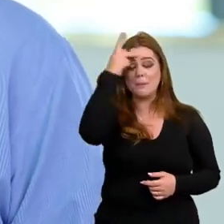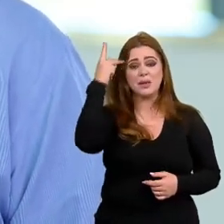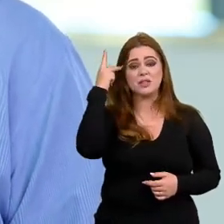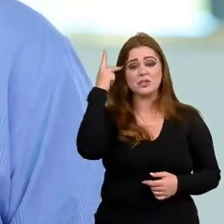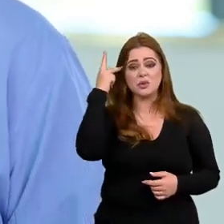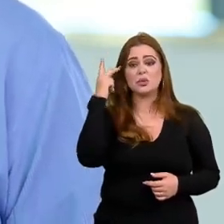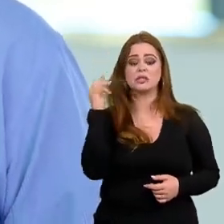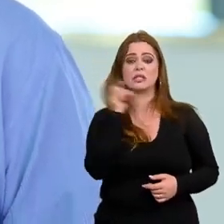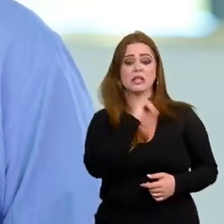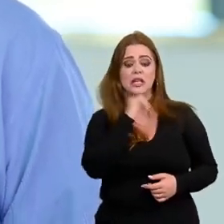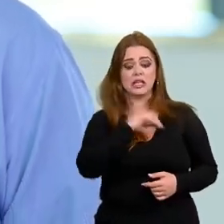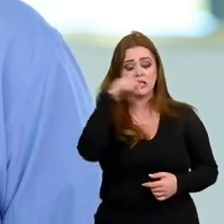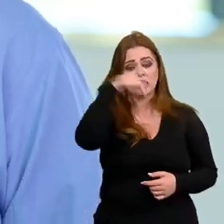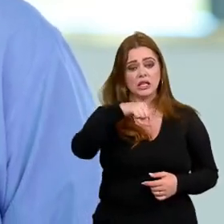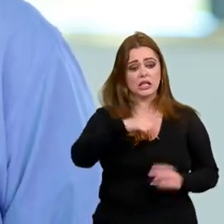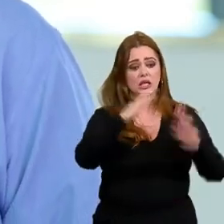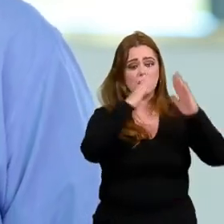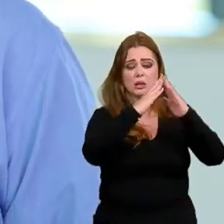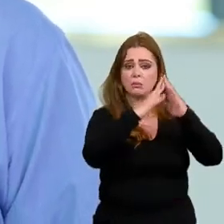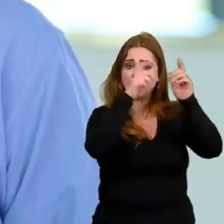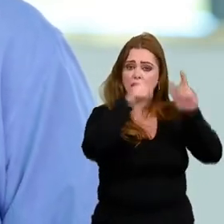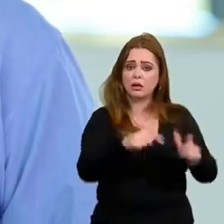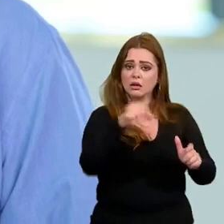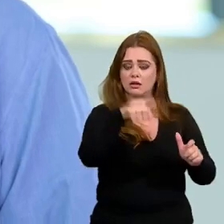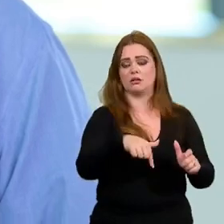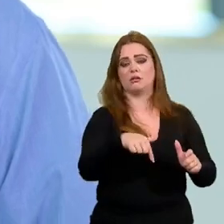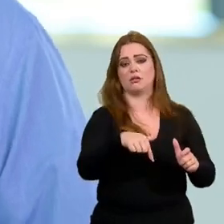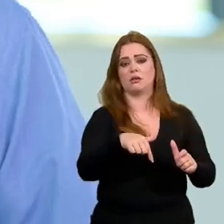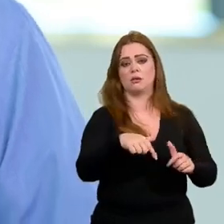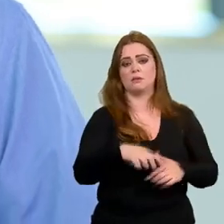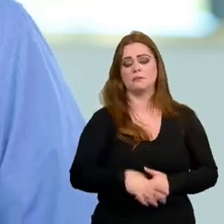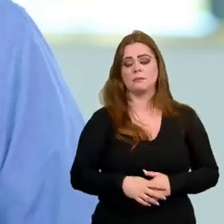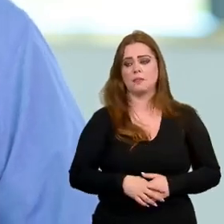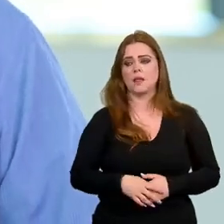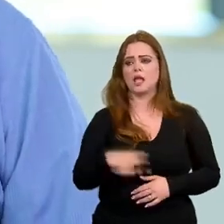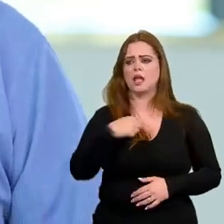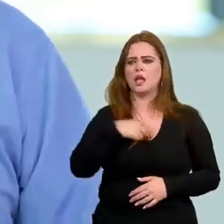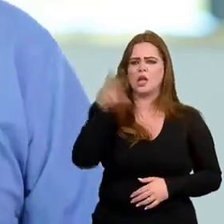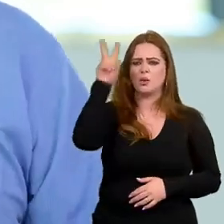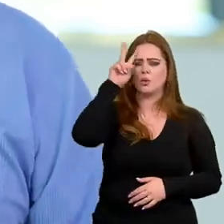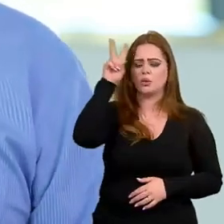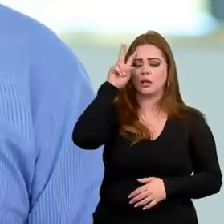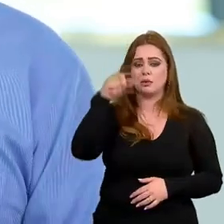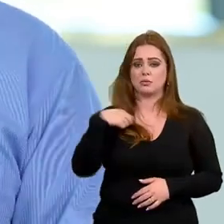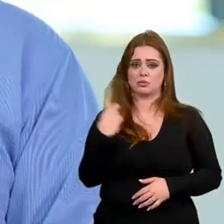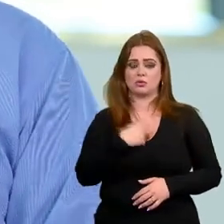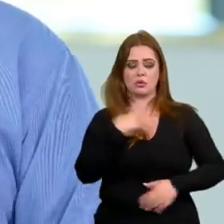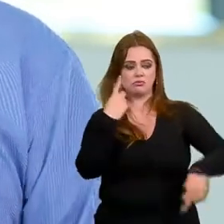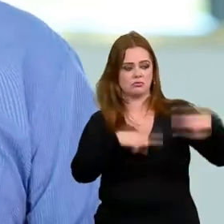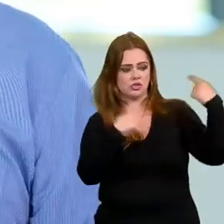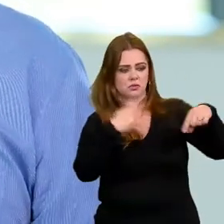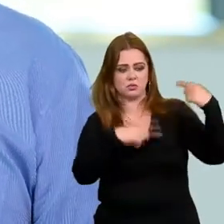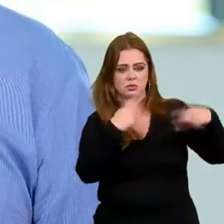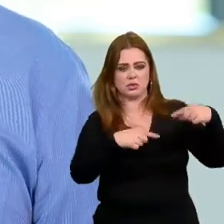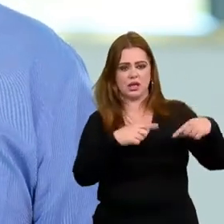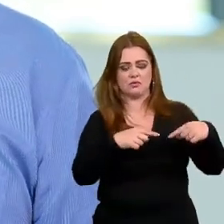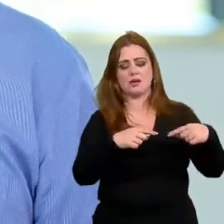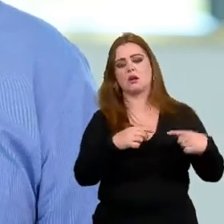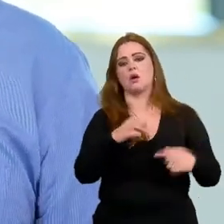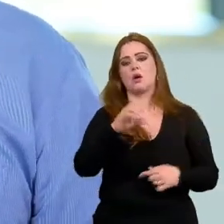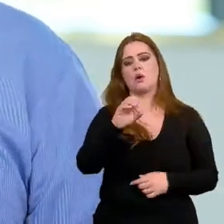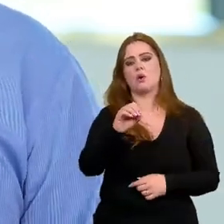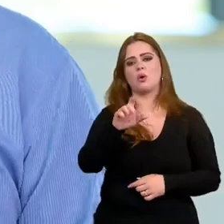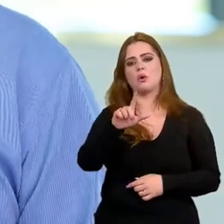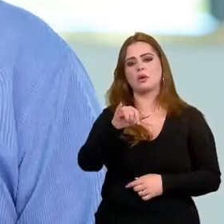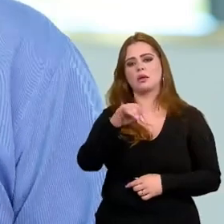mil pessoas naturalizadas. Eu lembro que quando nós fomos disputar as Olimpíadas, eu fui falar com a delegação italiana